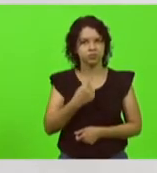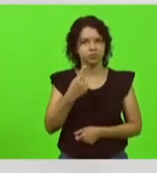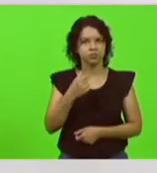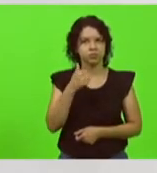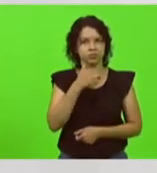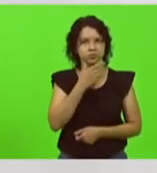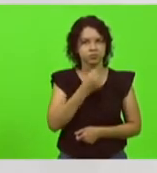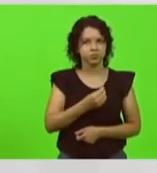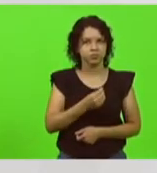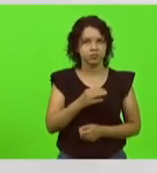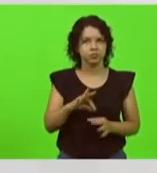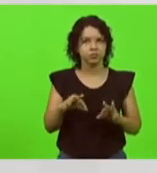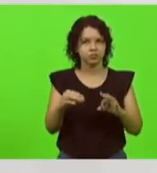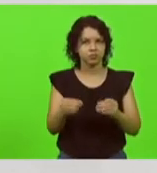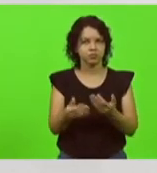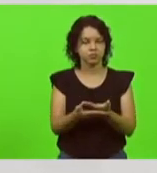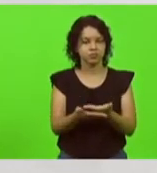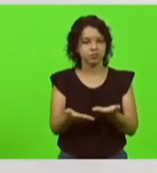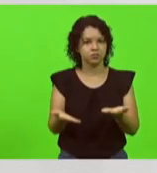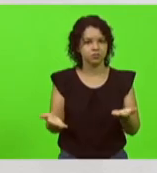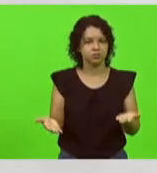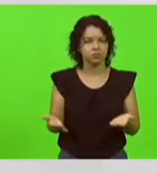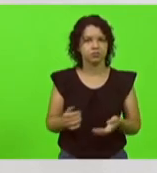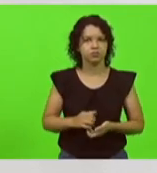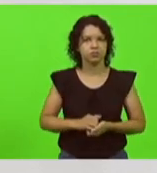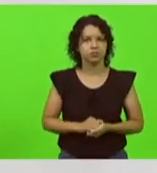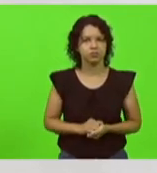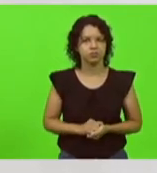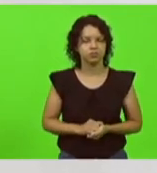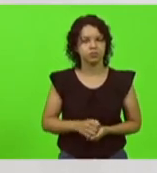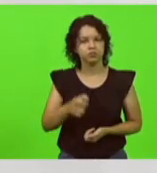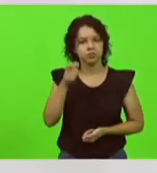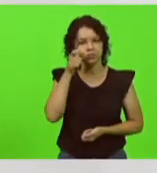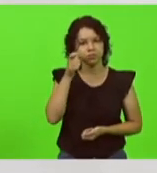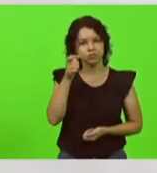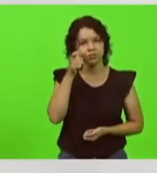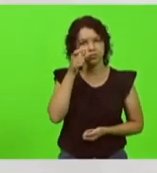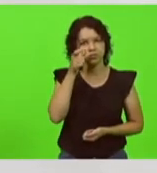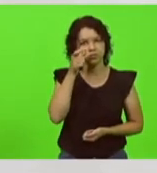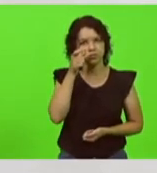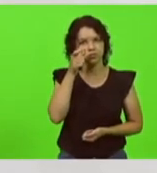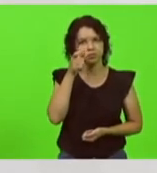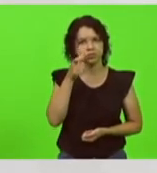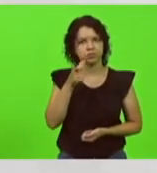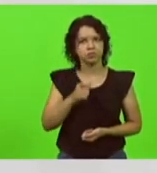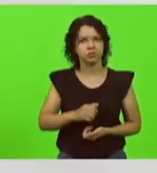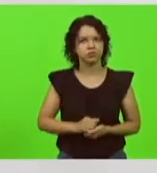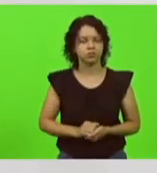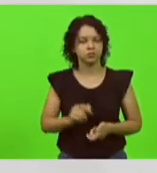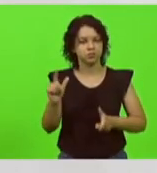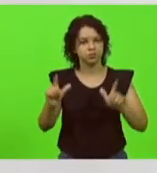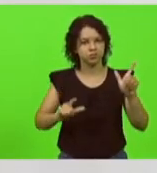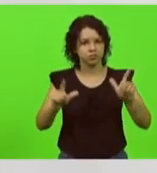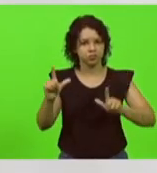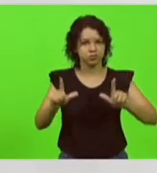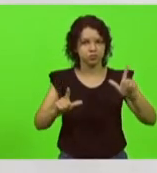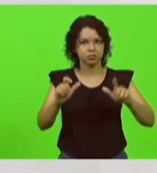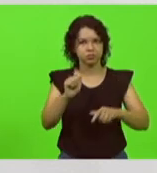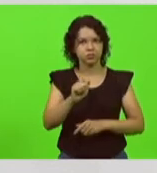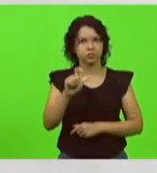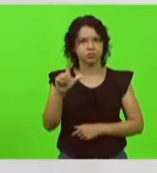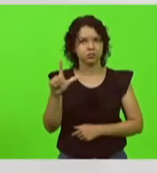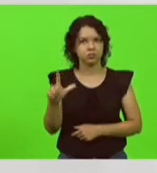todos aqueles e aquelas que nos acompanham através da TVAL e